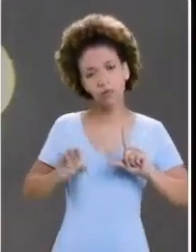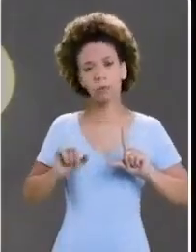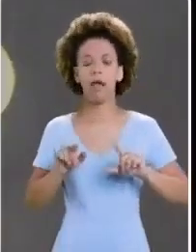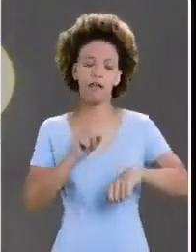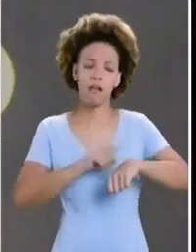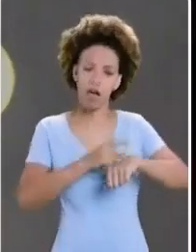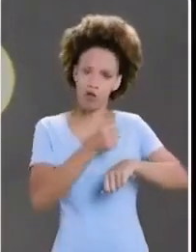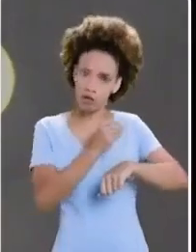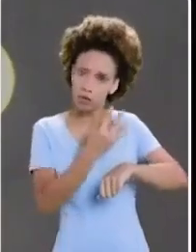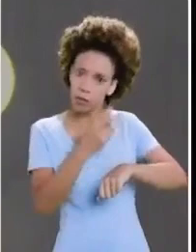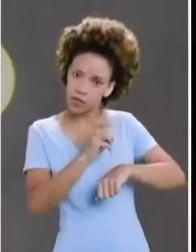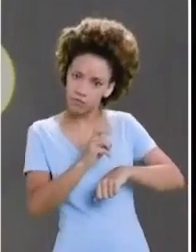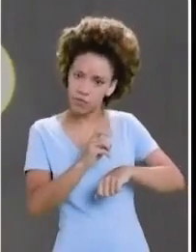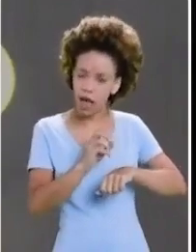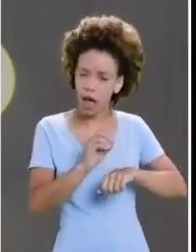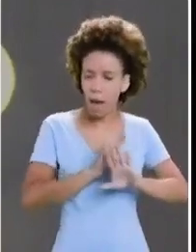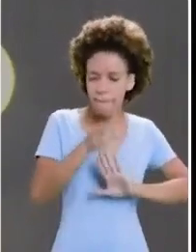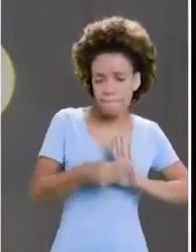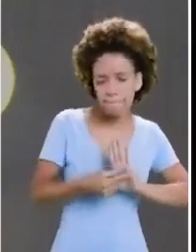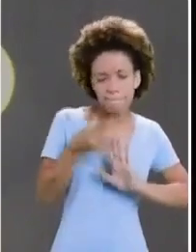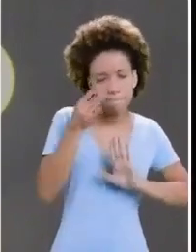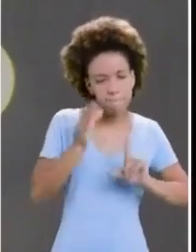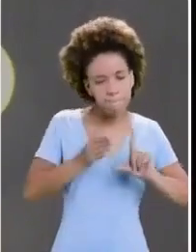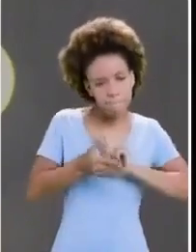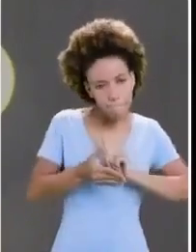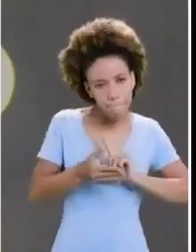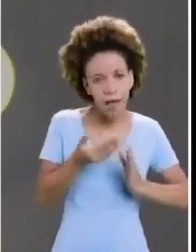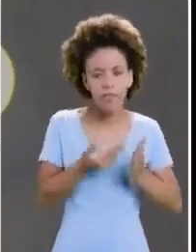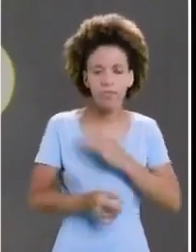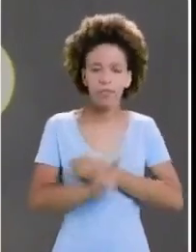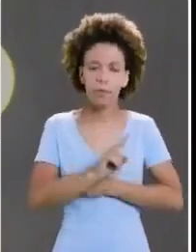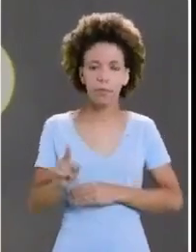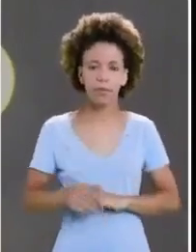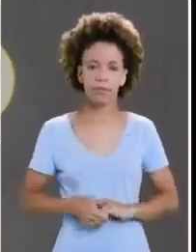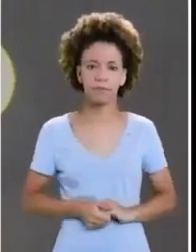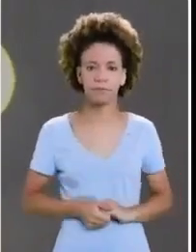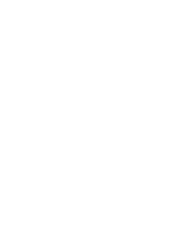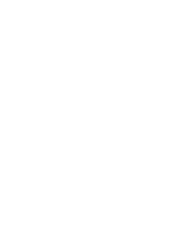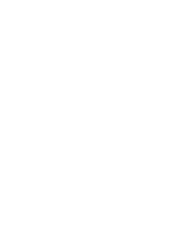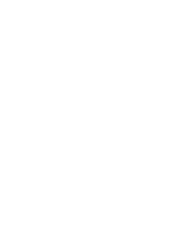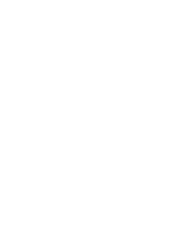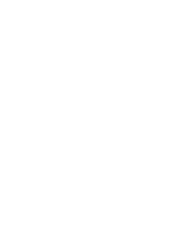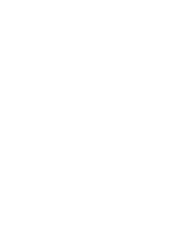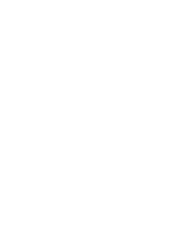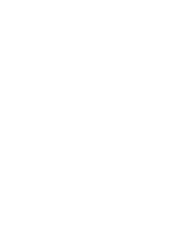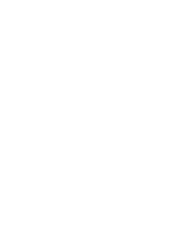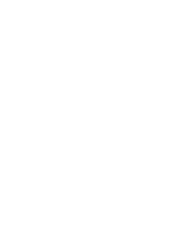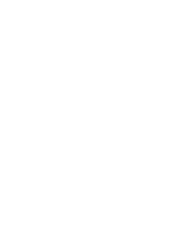acirotv.com.br a partir das 20h45 para ver esse programa completo e ao vivo. Imperdível.